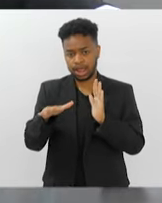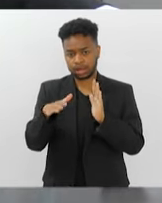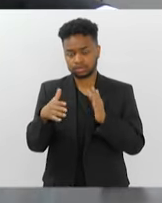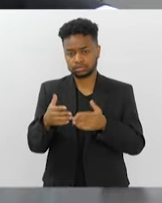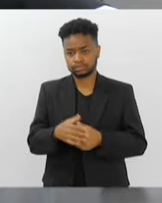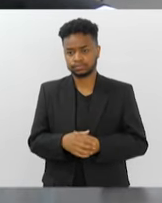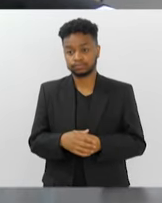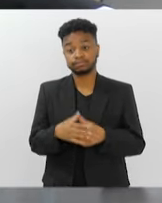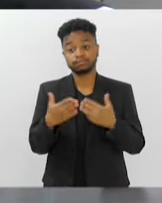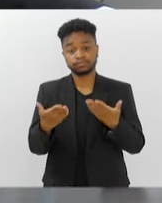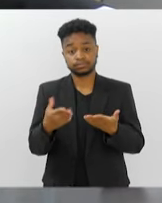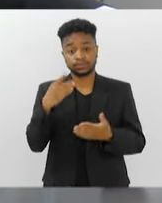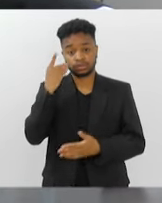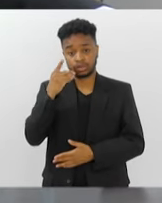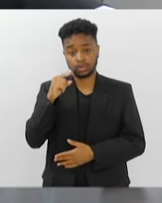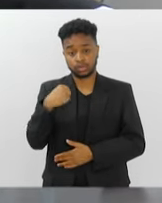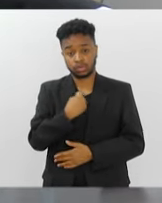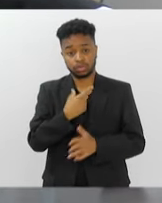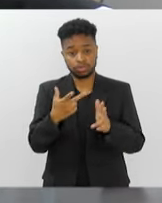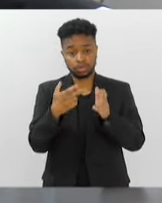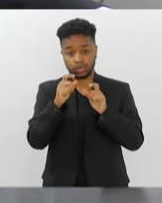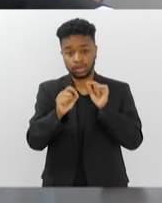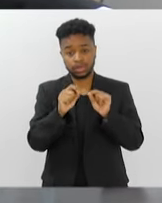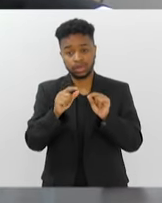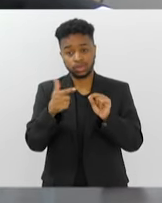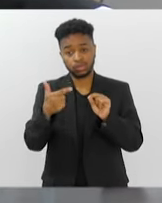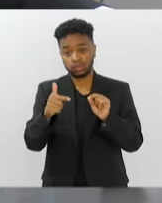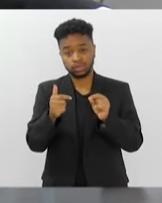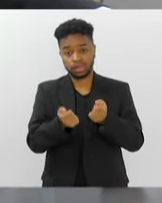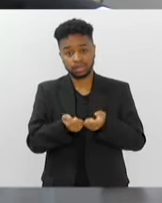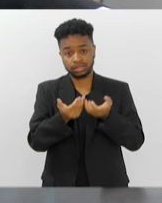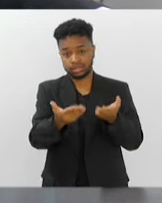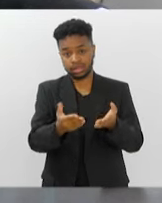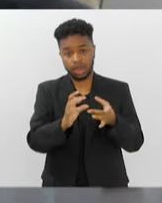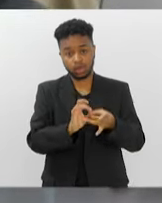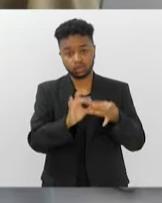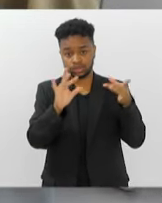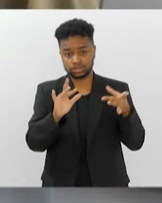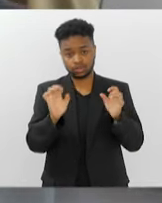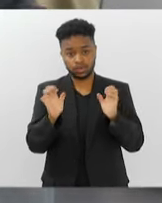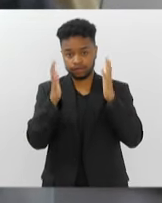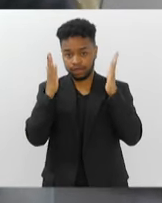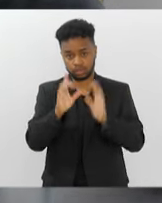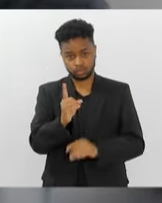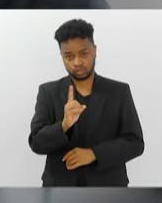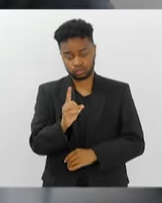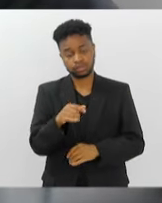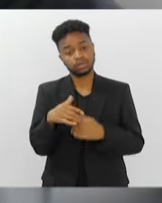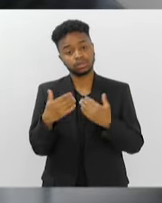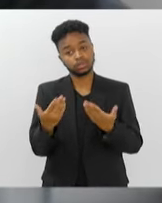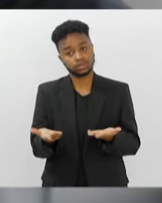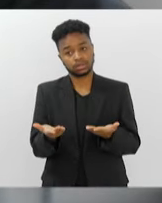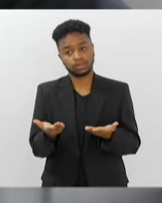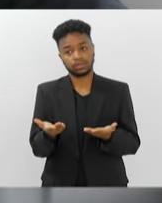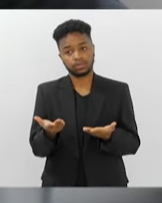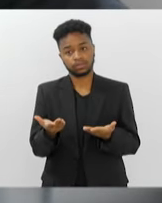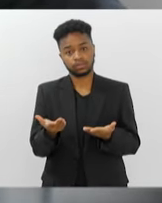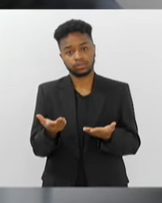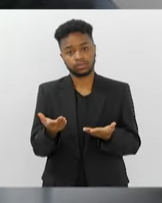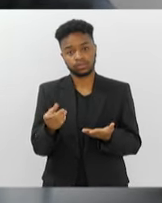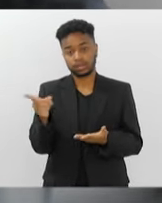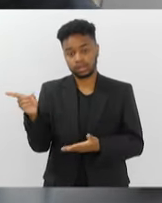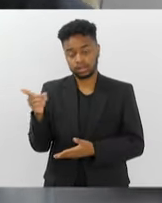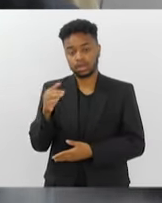bom tanto foi observado que nós não emitimos o o a autorização do evento perfeito então eu o tenente coronel